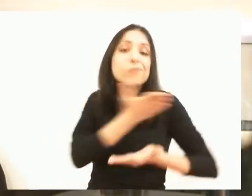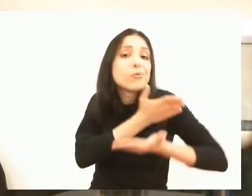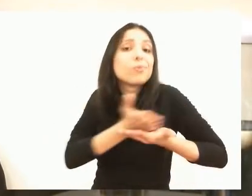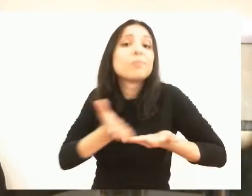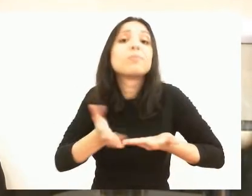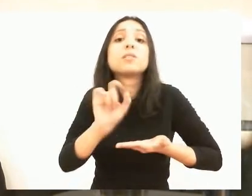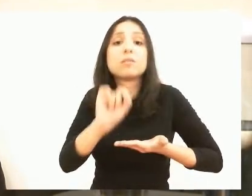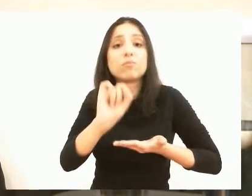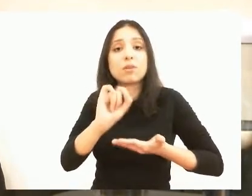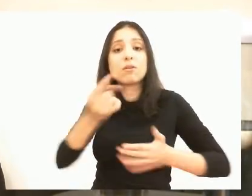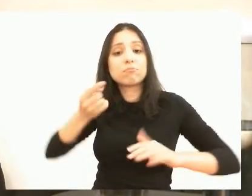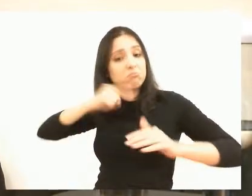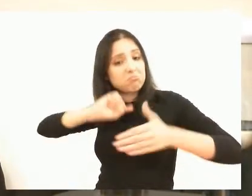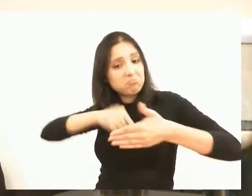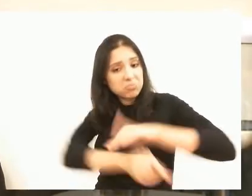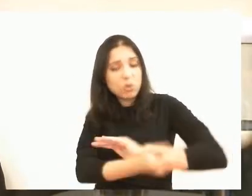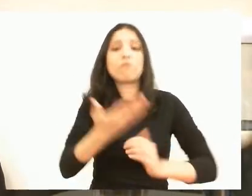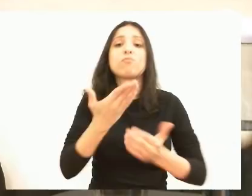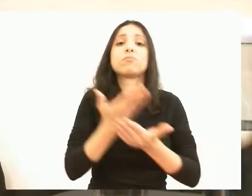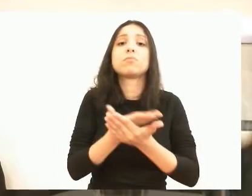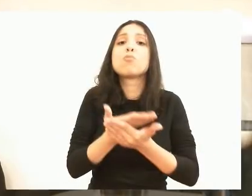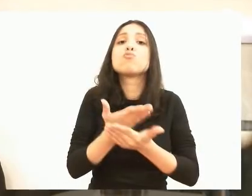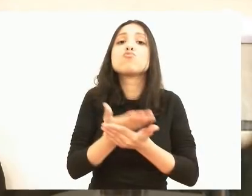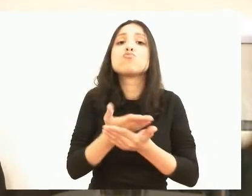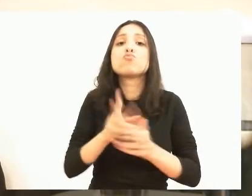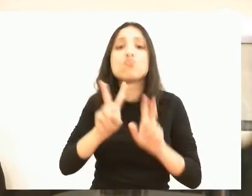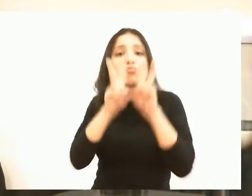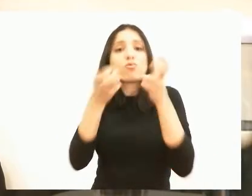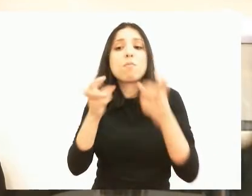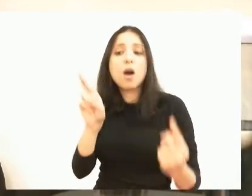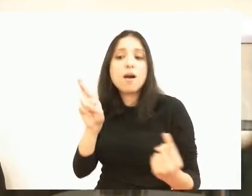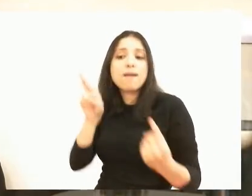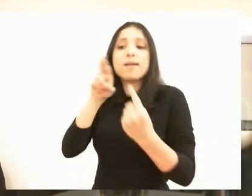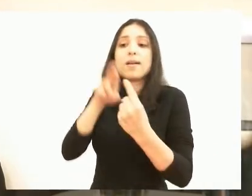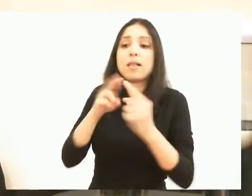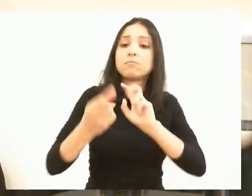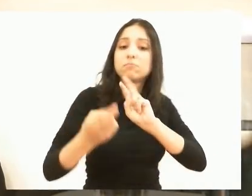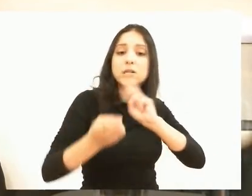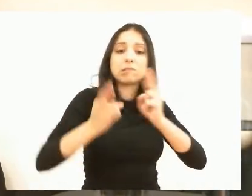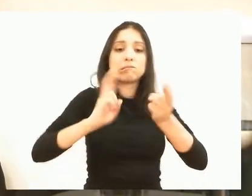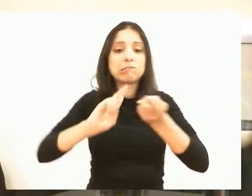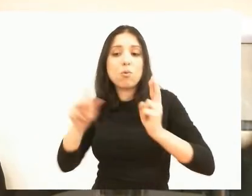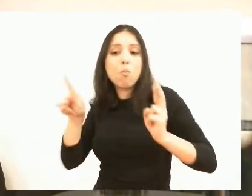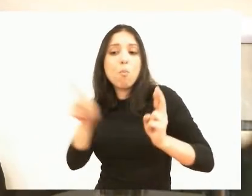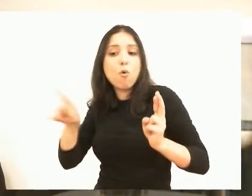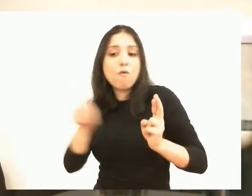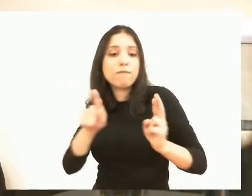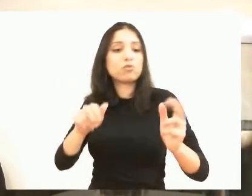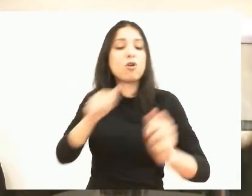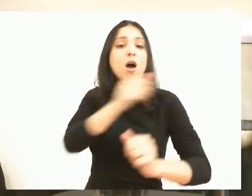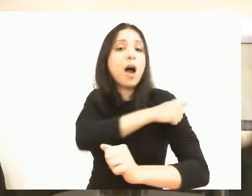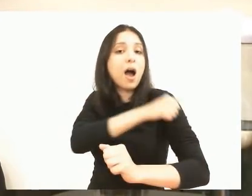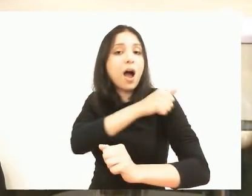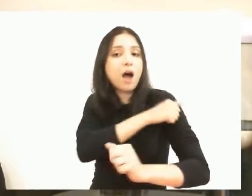aprofundar nessa relação entre professor e aluno